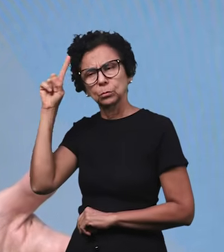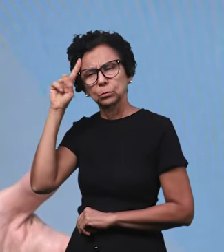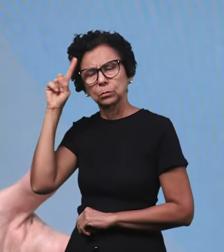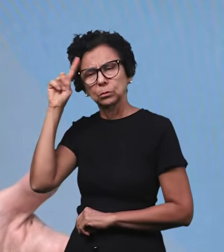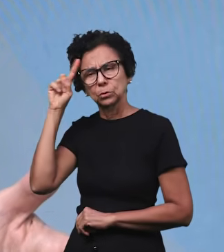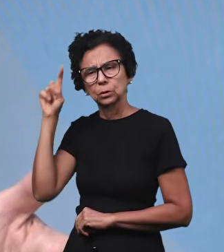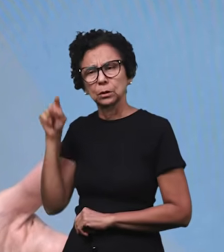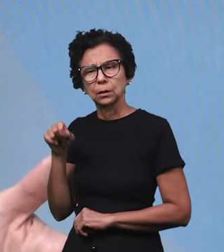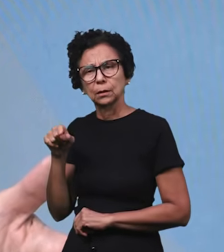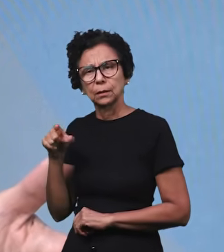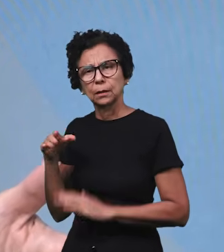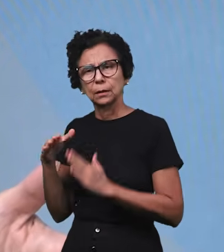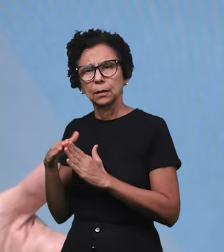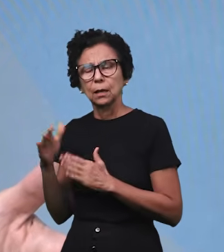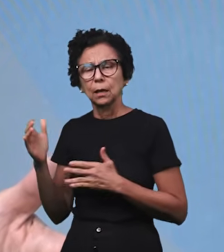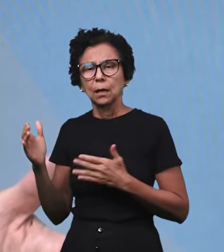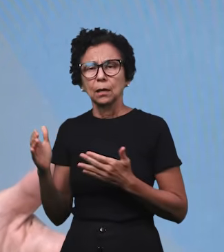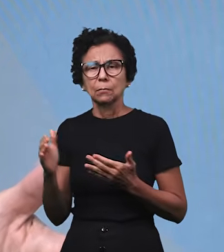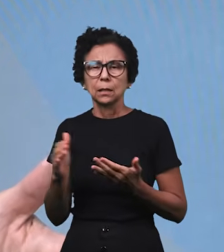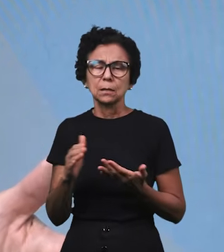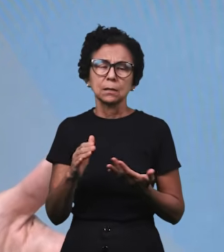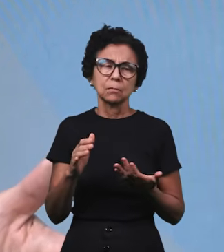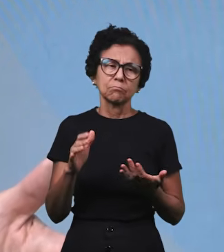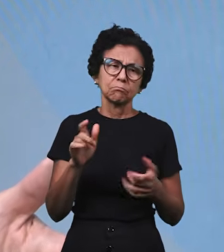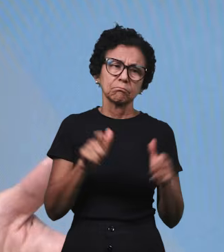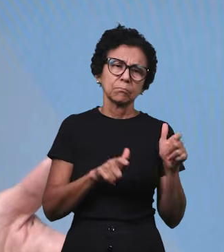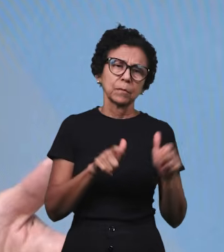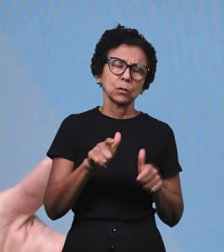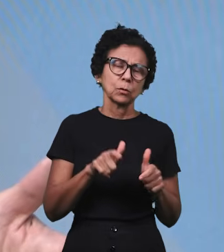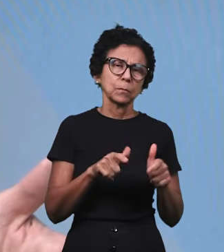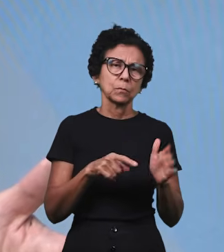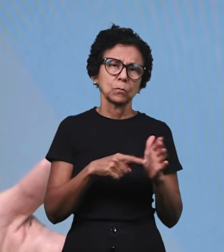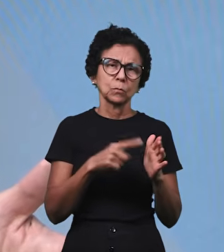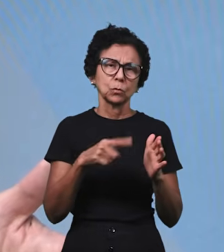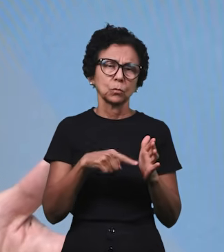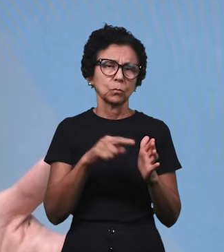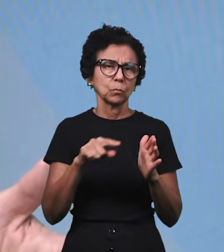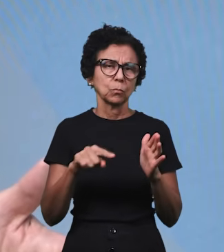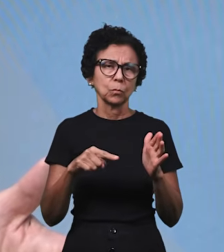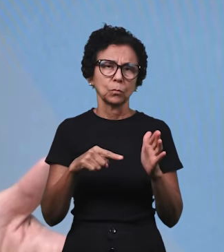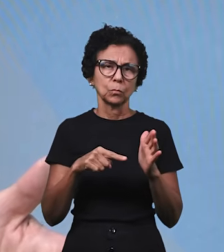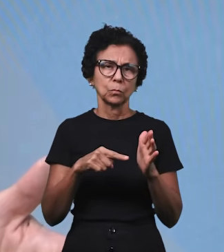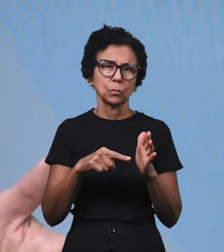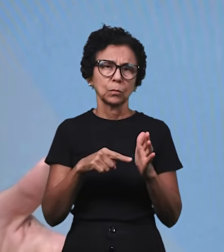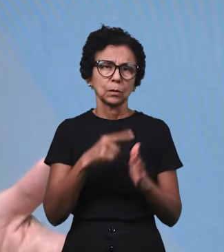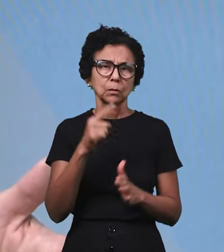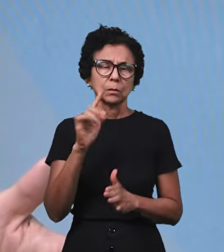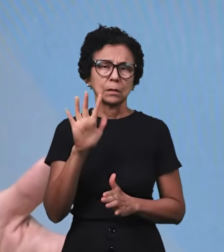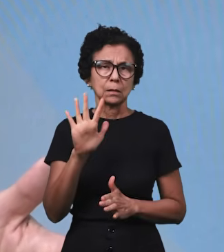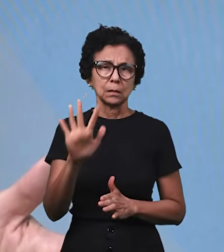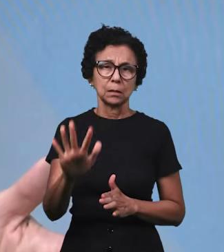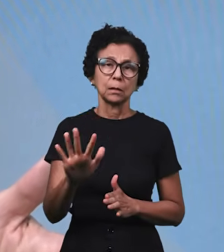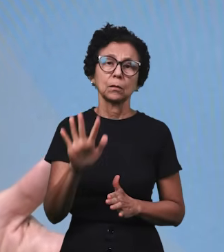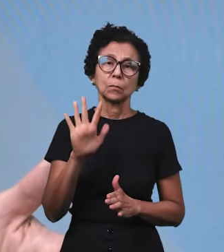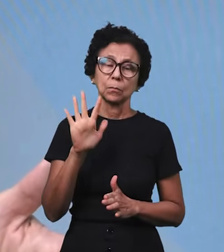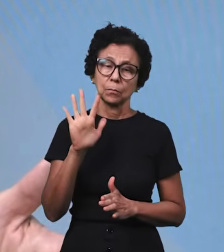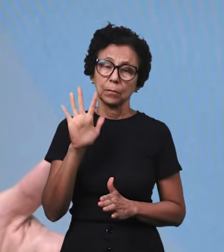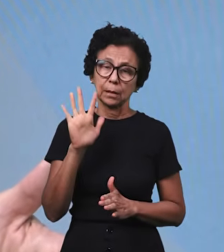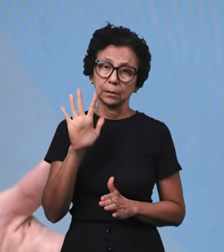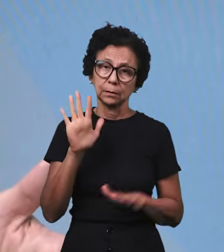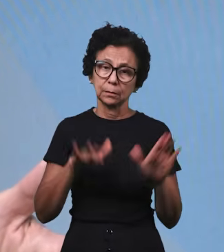dia, né? Às vezes tem pacientes que precisam 5 vezes, né, mas que nem o Hugo falou, tudo